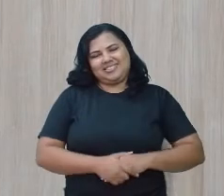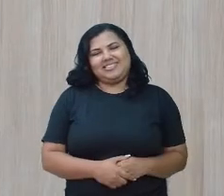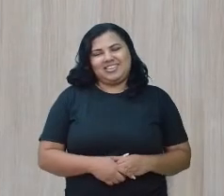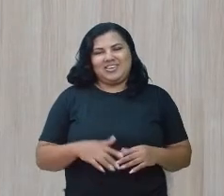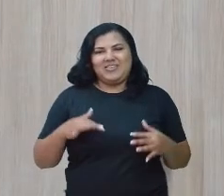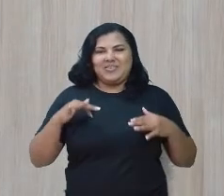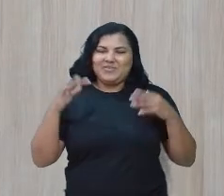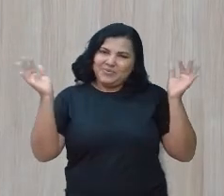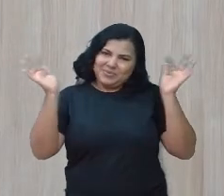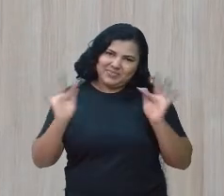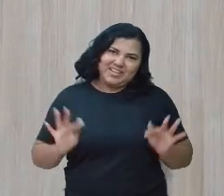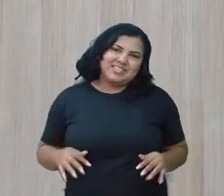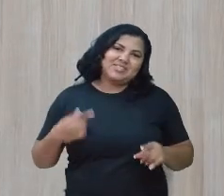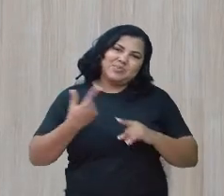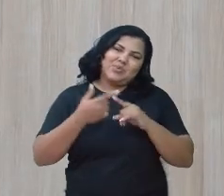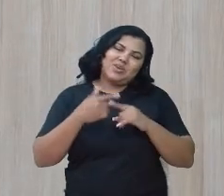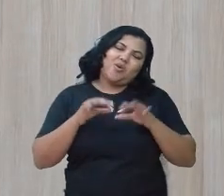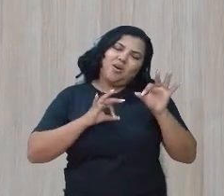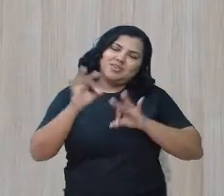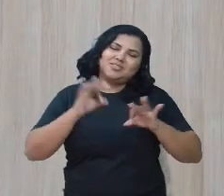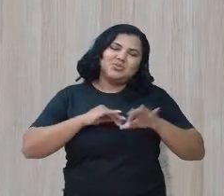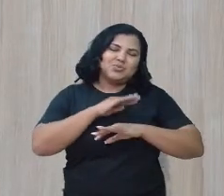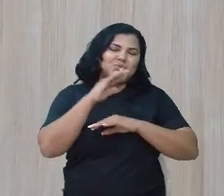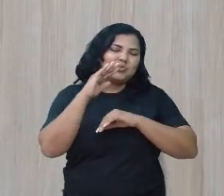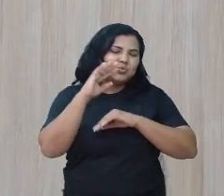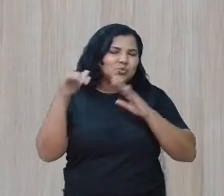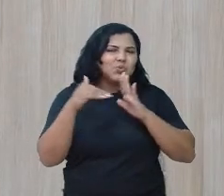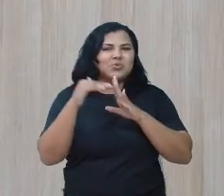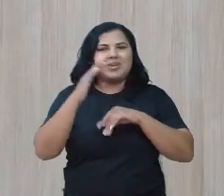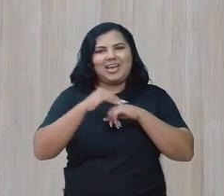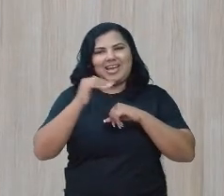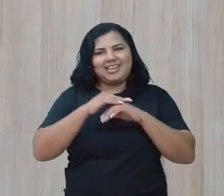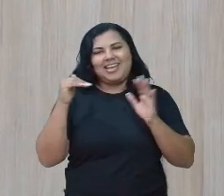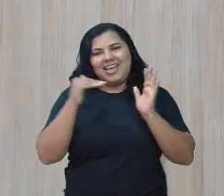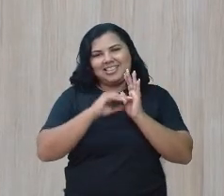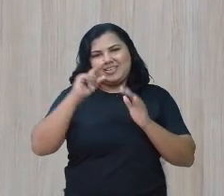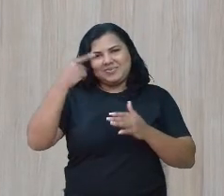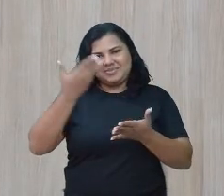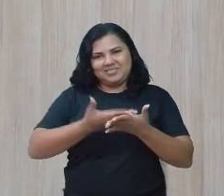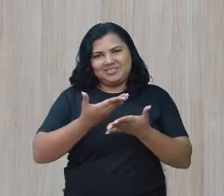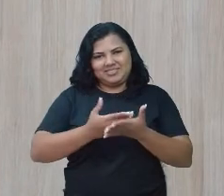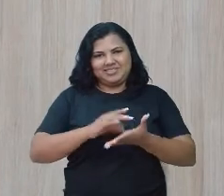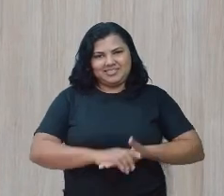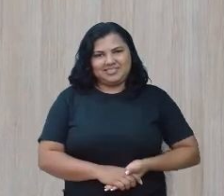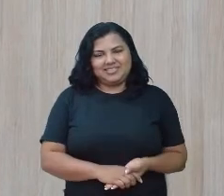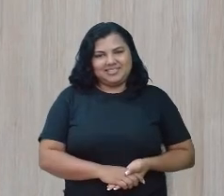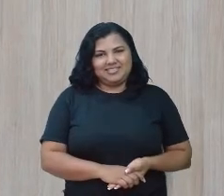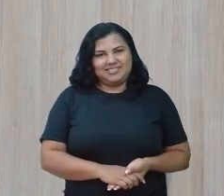fico muito feliz porque faço tudo com muito carinho para vocês. Até a próxima aula.